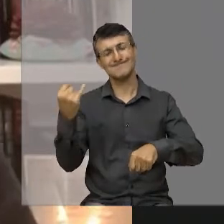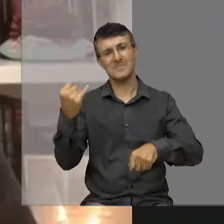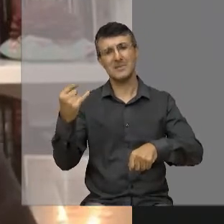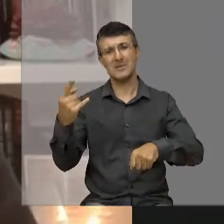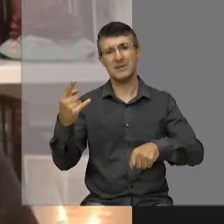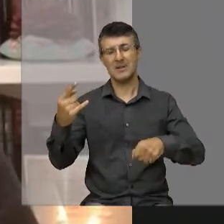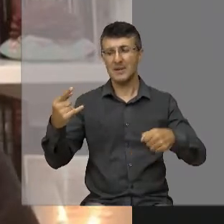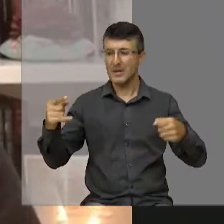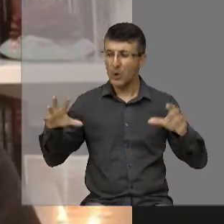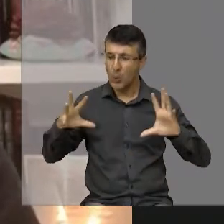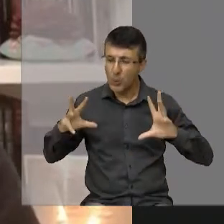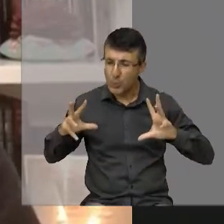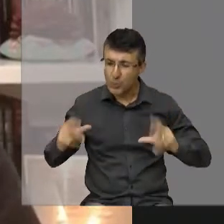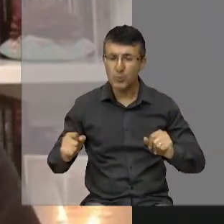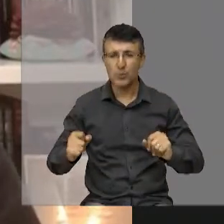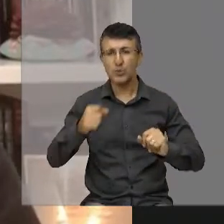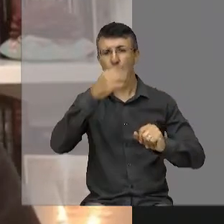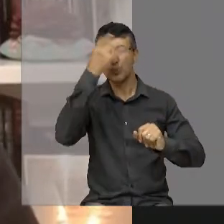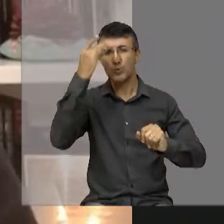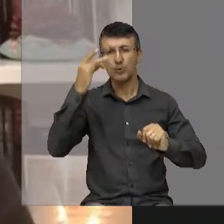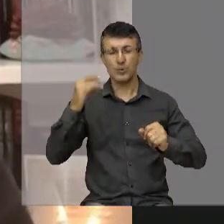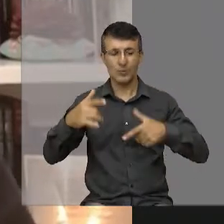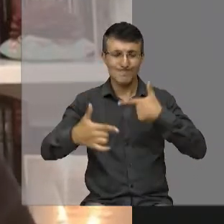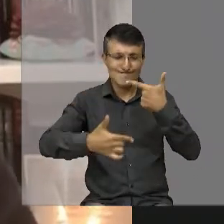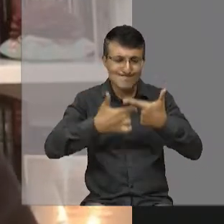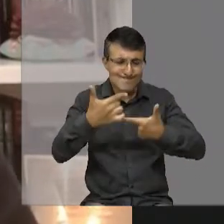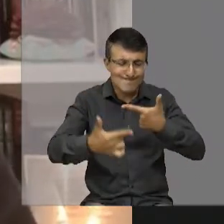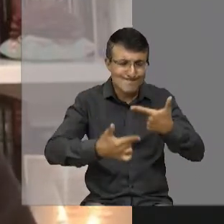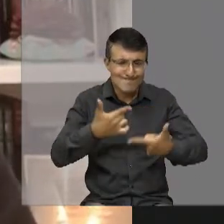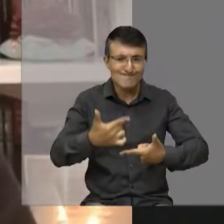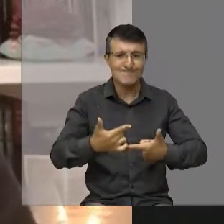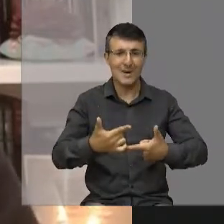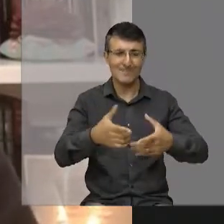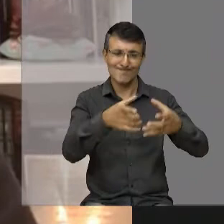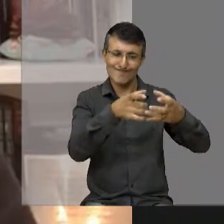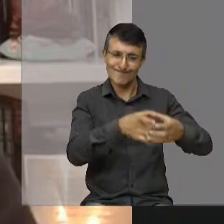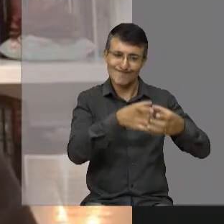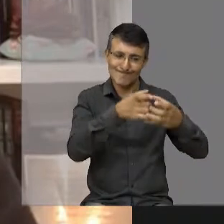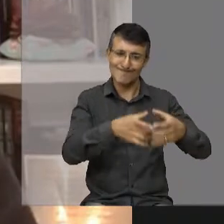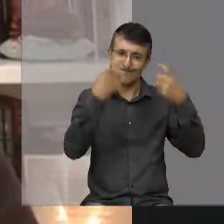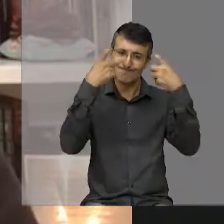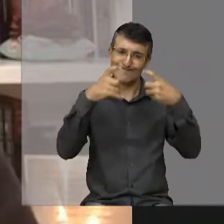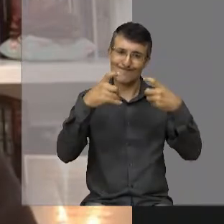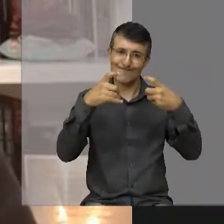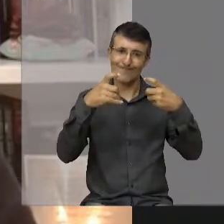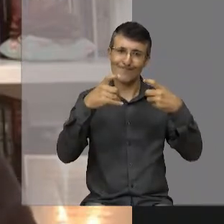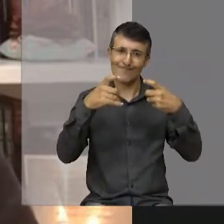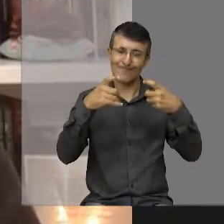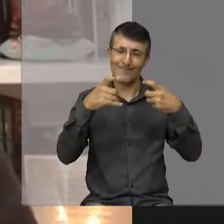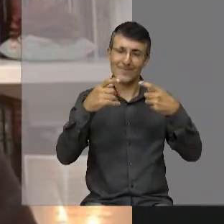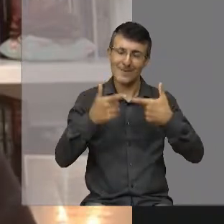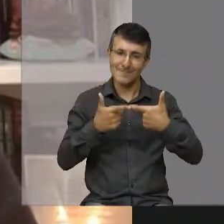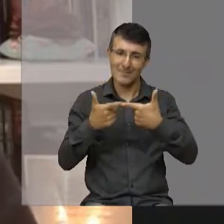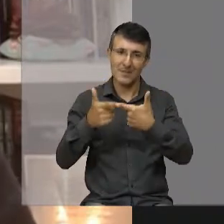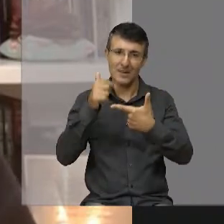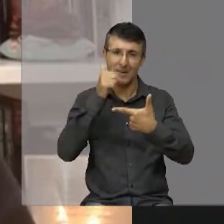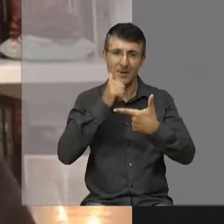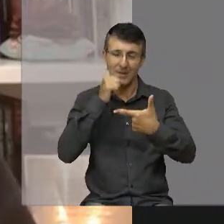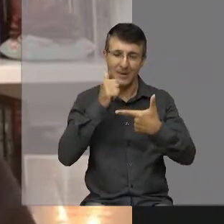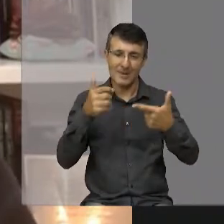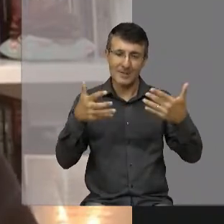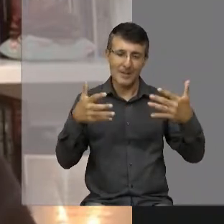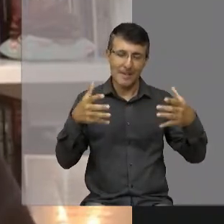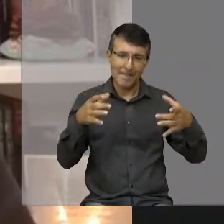as pessoas que trabalham com a violência doméstica, né, que acolhem as mulheres, trabalhar cada vez mais em conjunto e pensar em